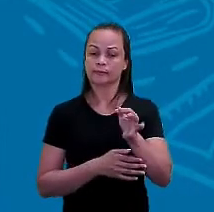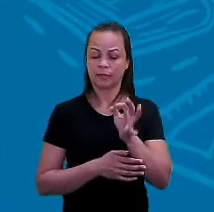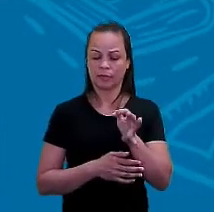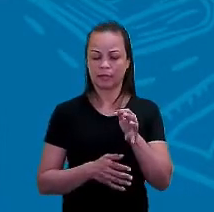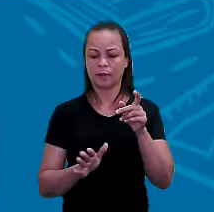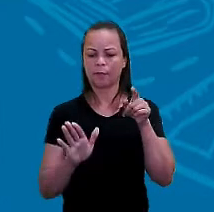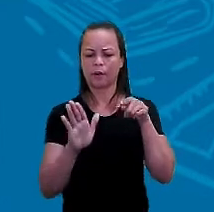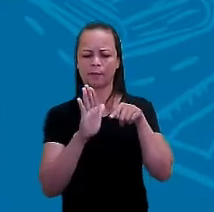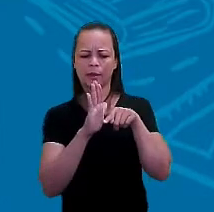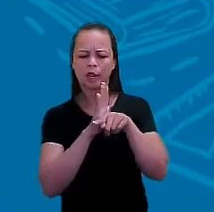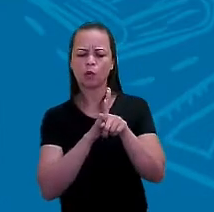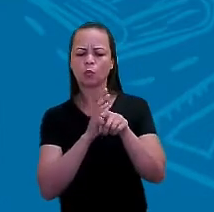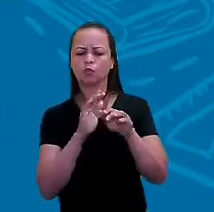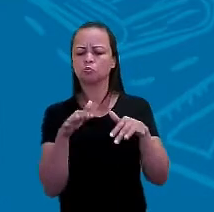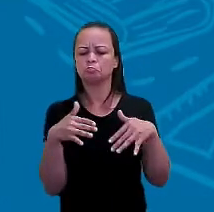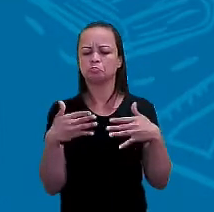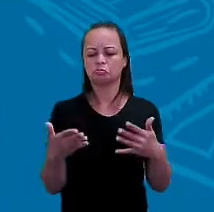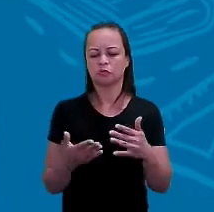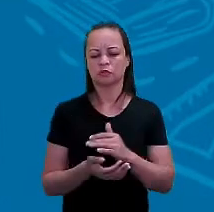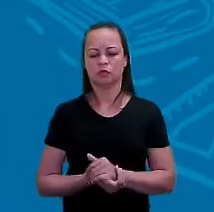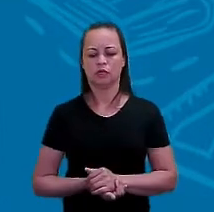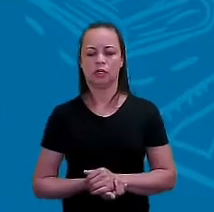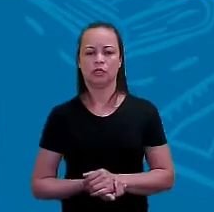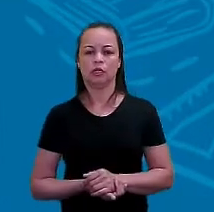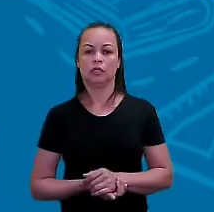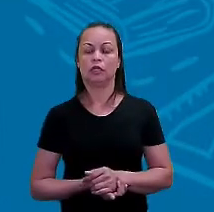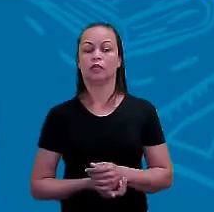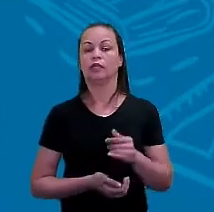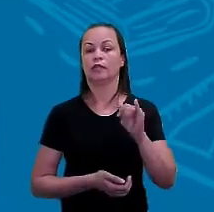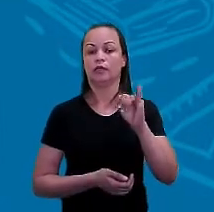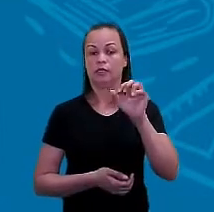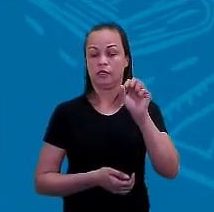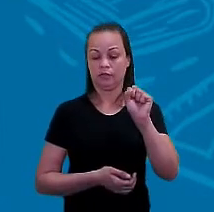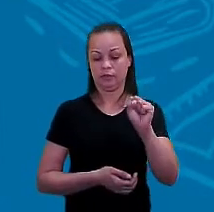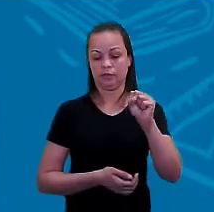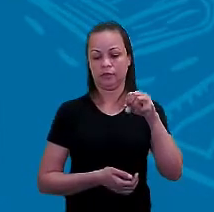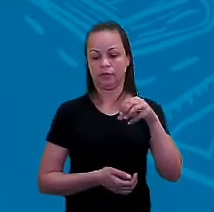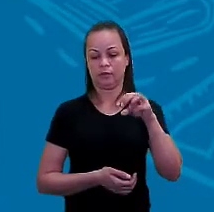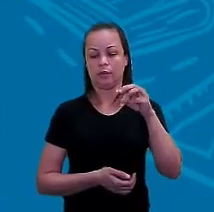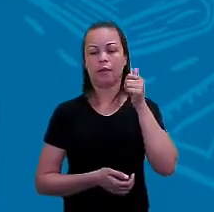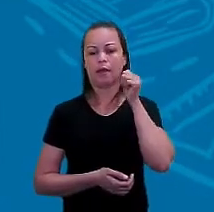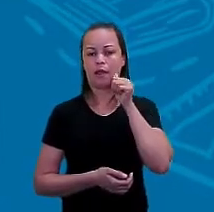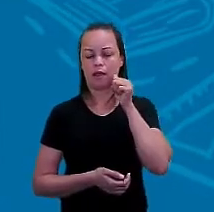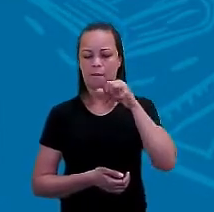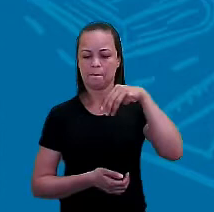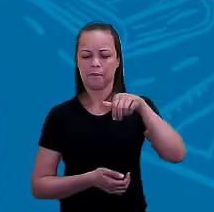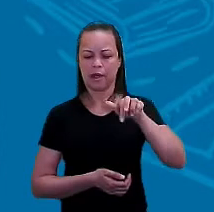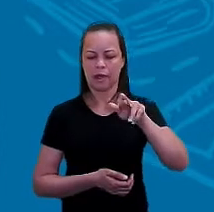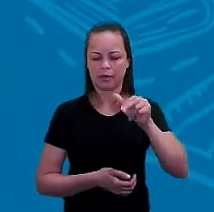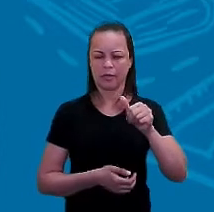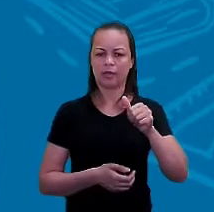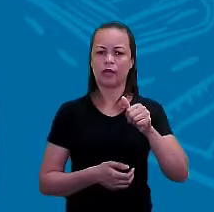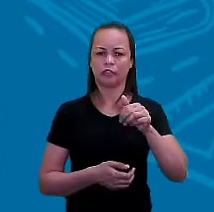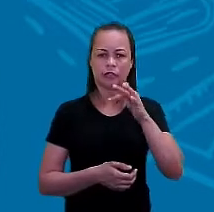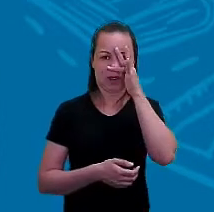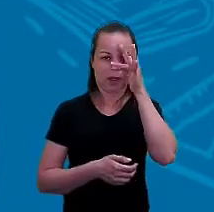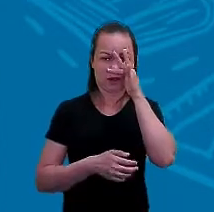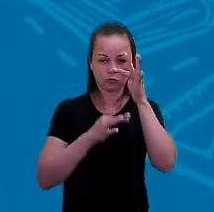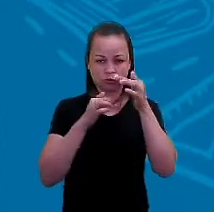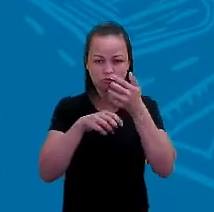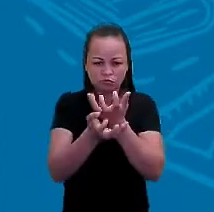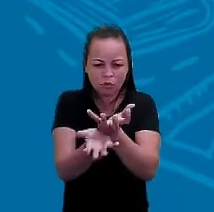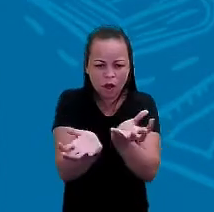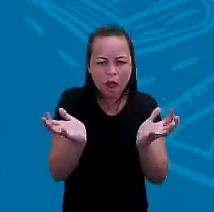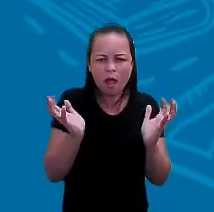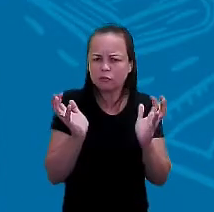para a pergunta? Is Mary in the garden? Is Mary in the garden? Maria está no jardim.